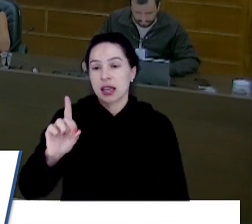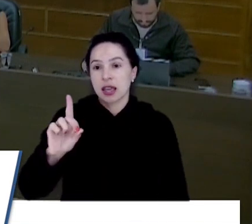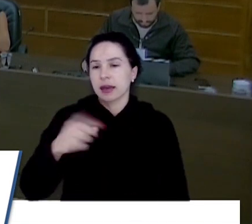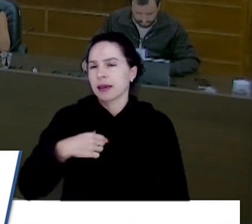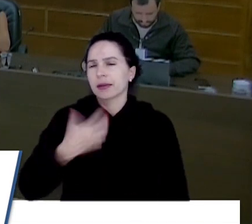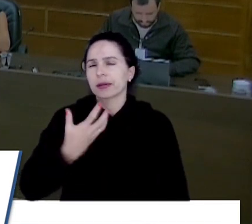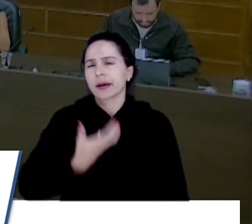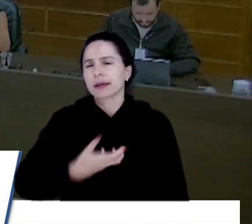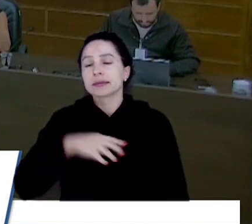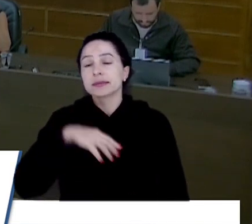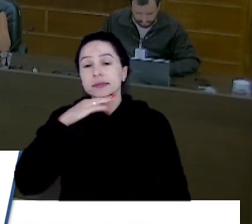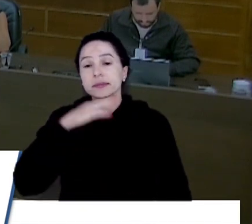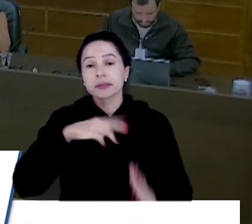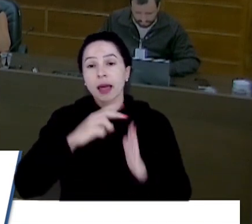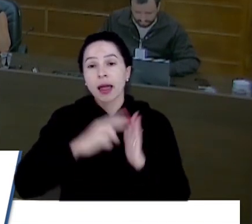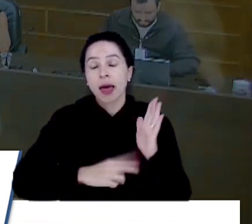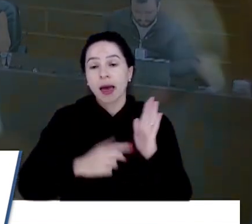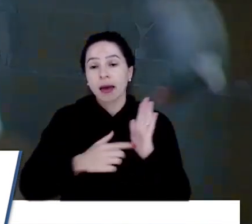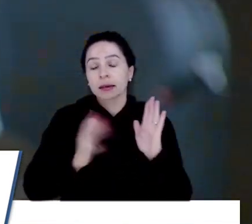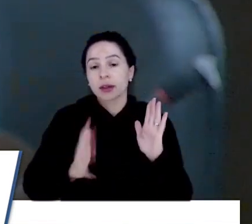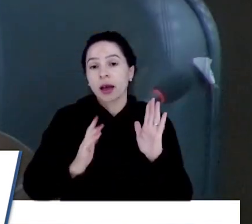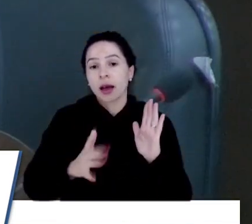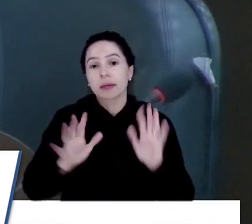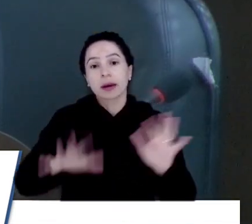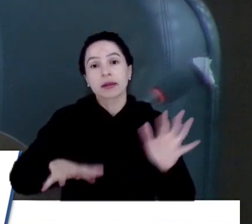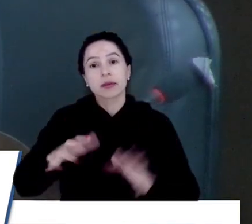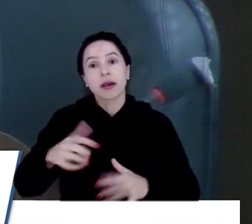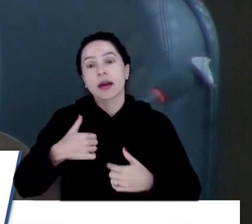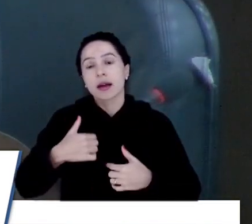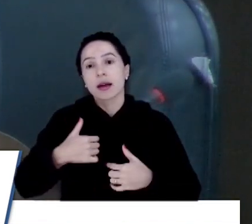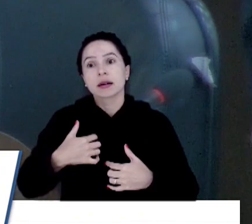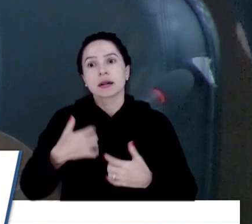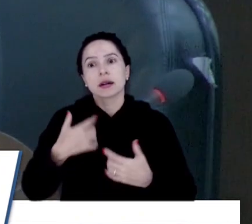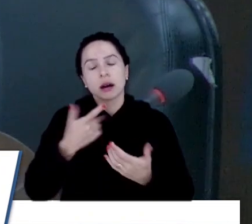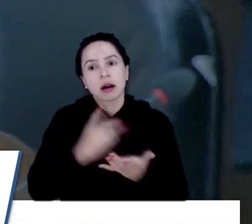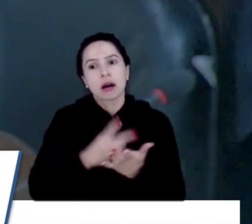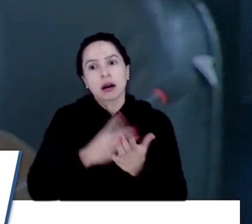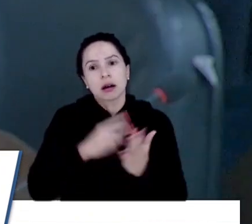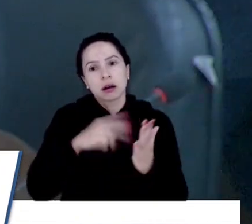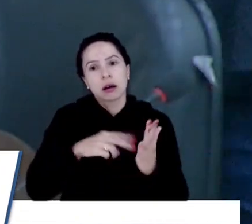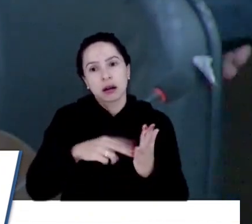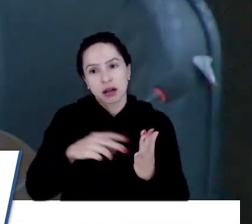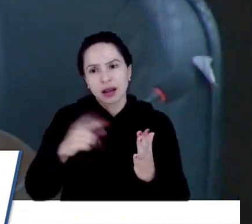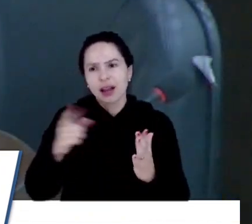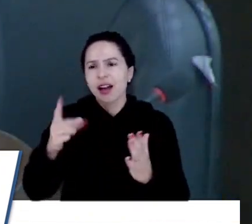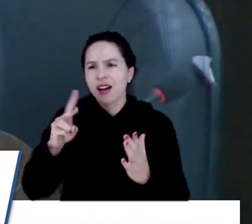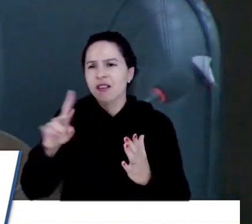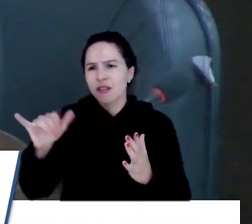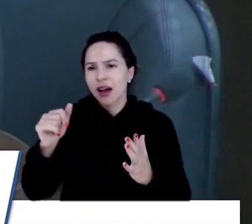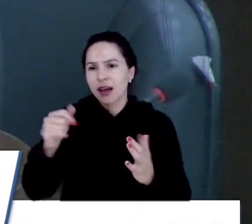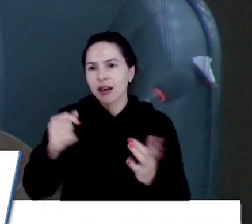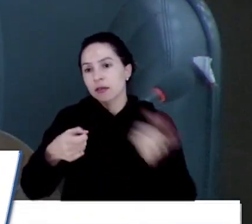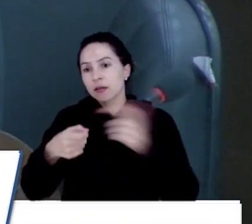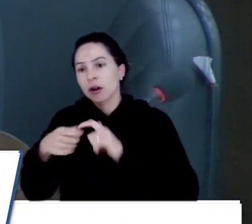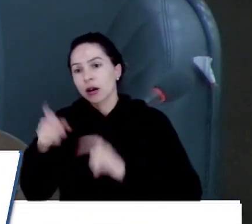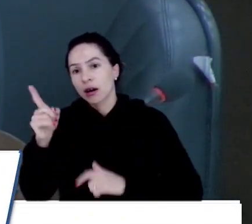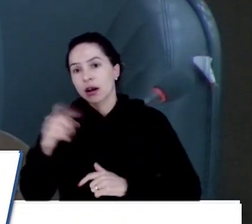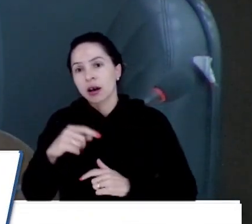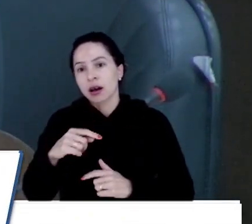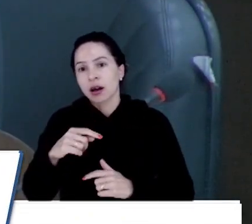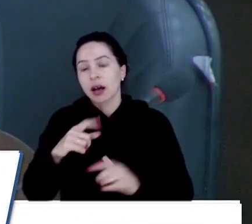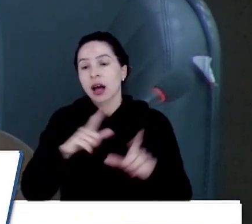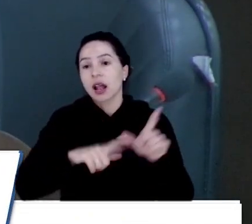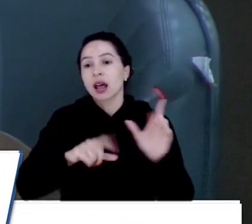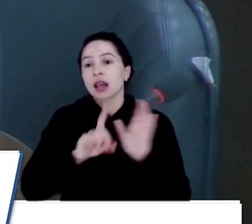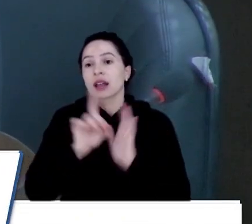de ler isso aqui já, porque tem hora que eu fico mastigando isso aqui. Eles vão retornar para lá. Porque a lei